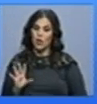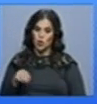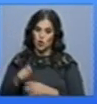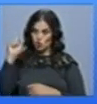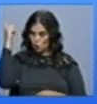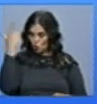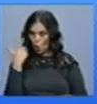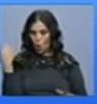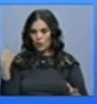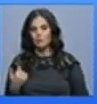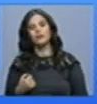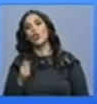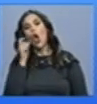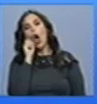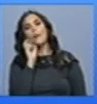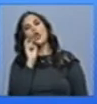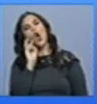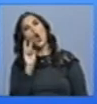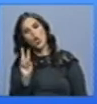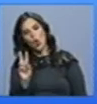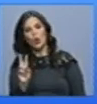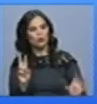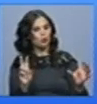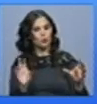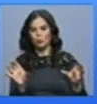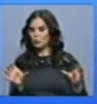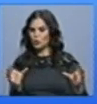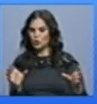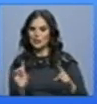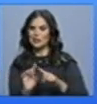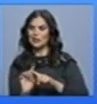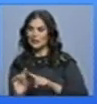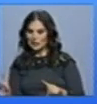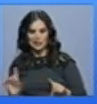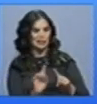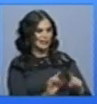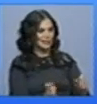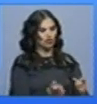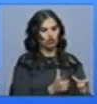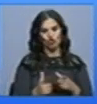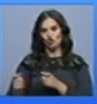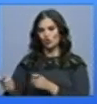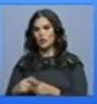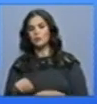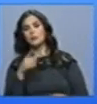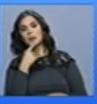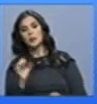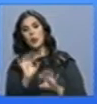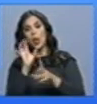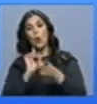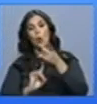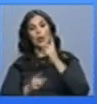E, portanto, ele olhou para essas duas populações claramente distintas na nossa Via Láctea e percebeu que, ou